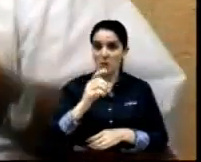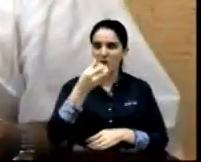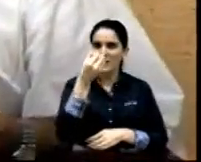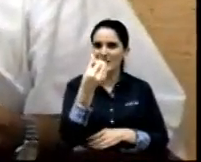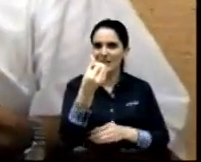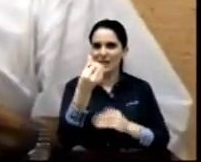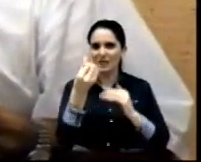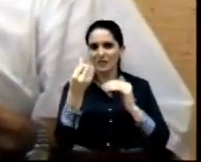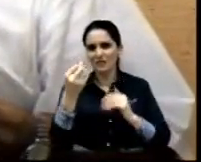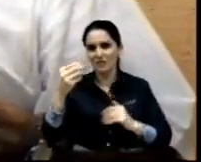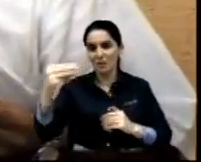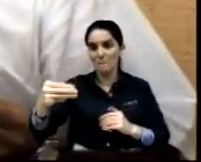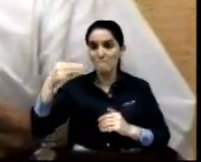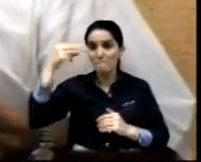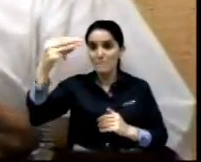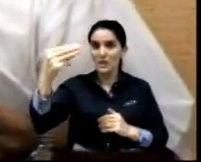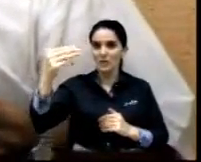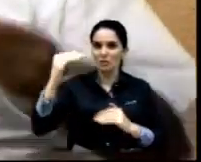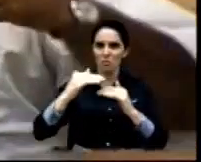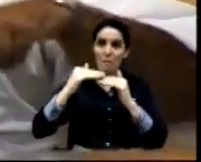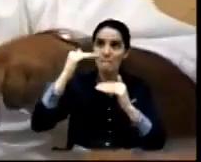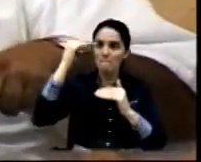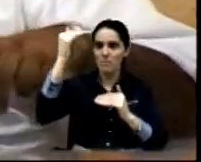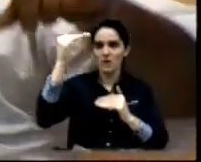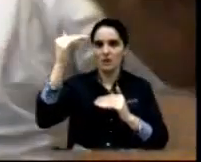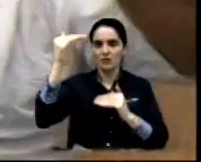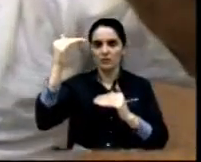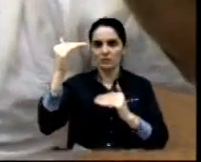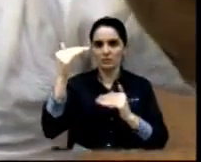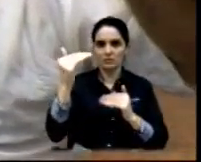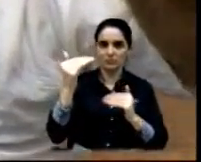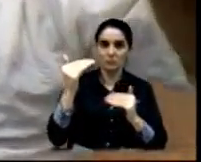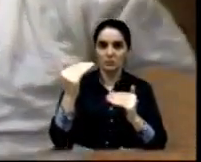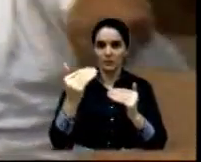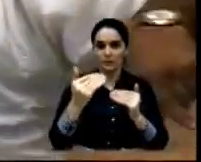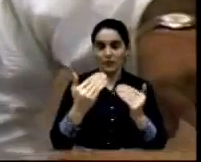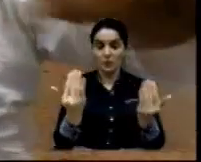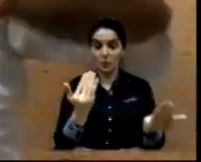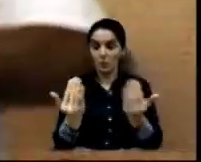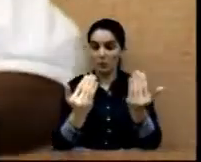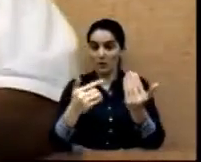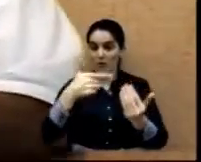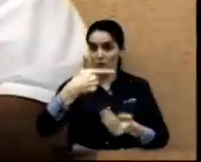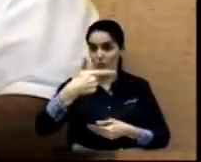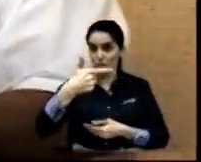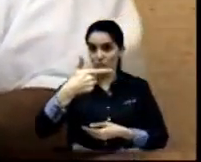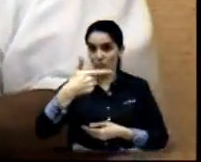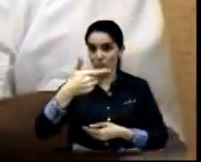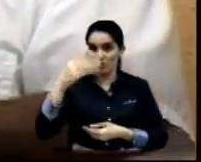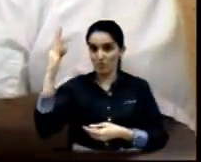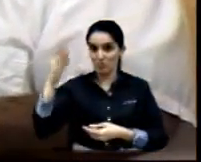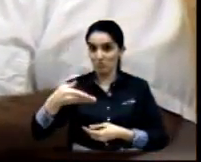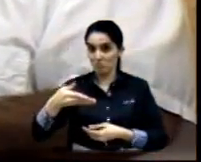a mais por um contrato. Isso com base nos 2,5 milhões, porque se eu jogar o que ele falou aqui,